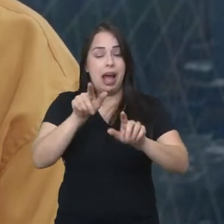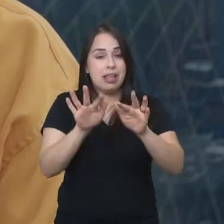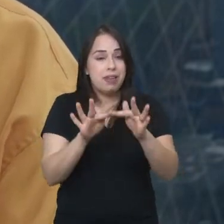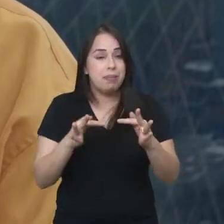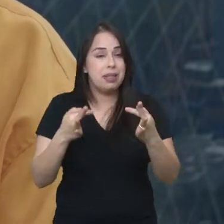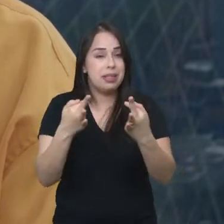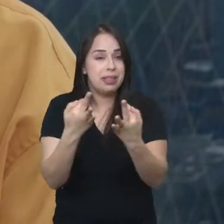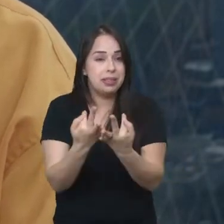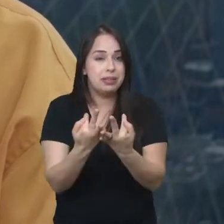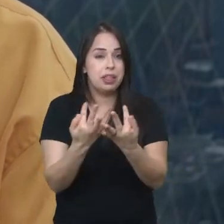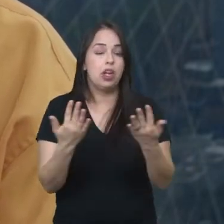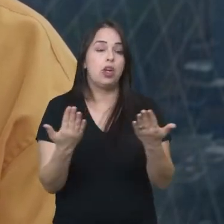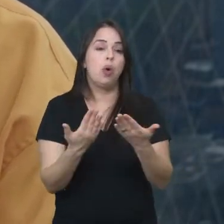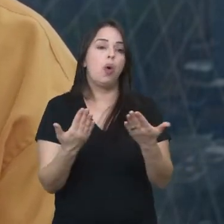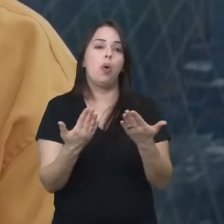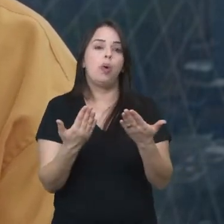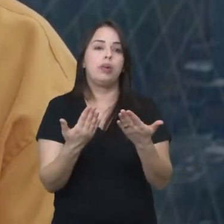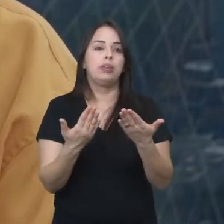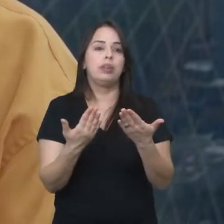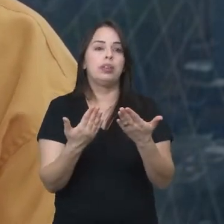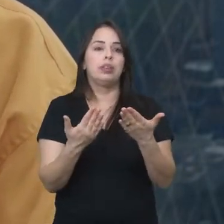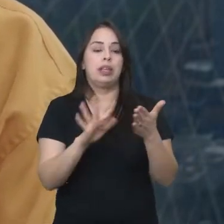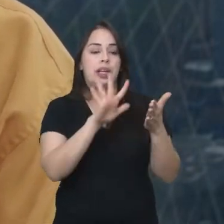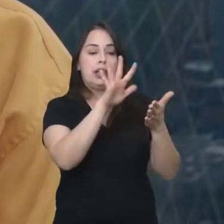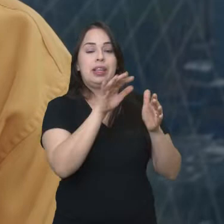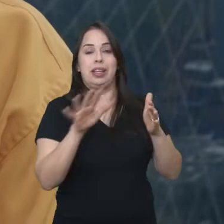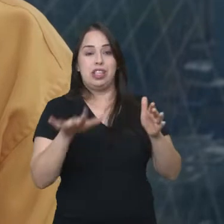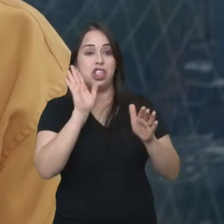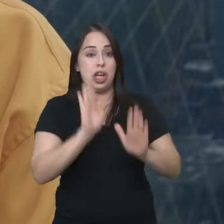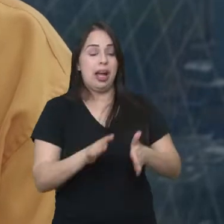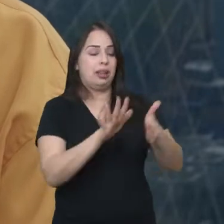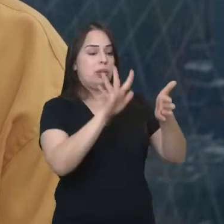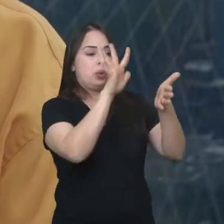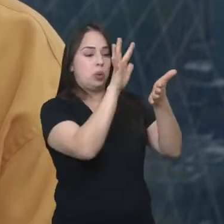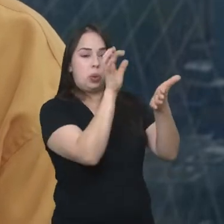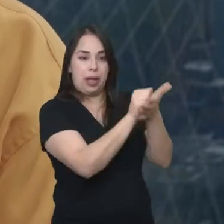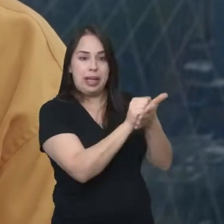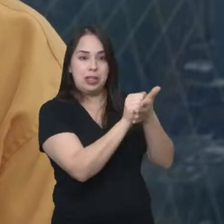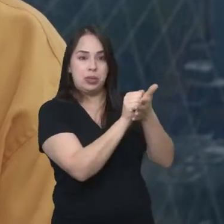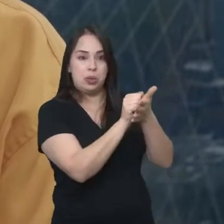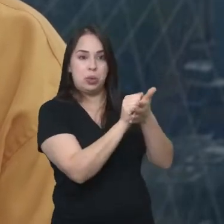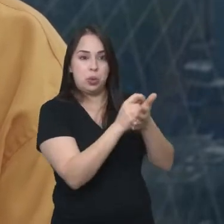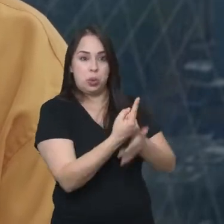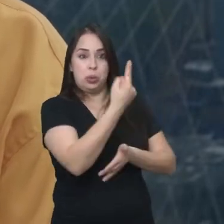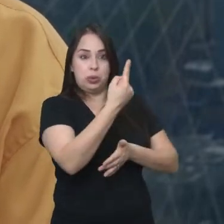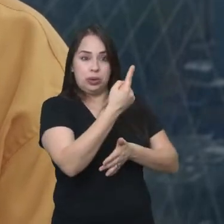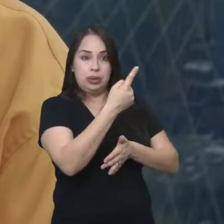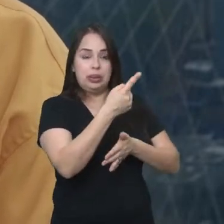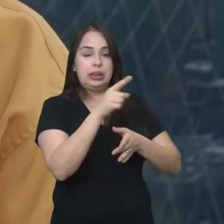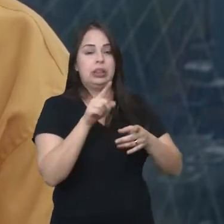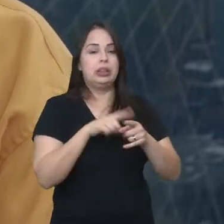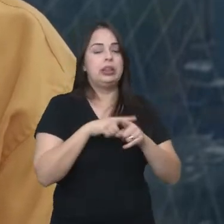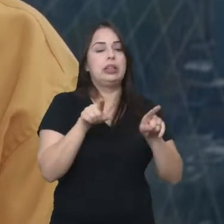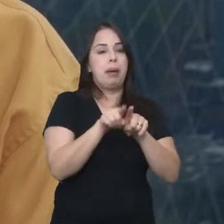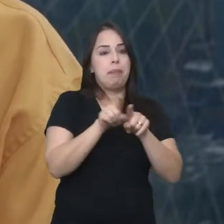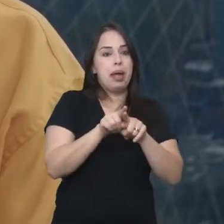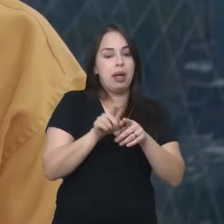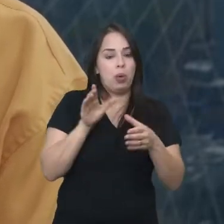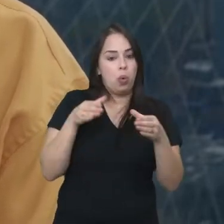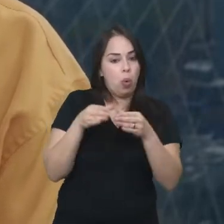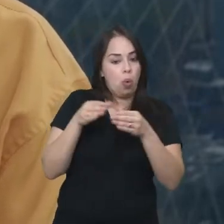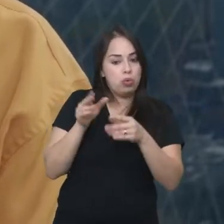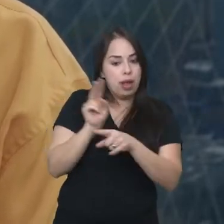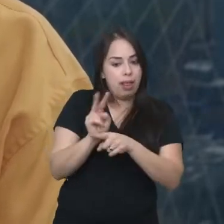famílias que estão hoje inseridas no cadastro único, elas são acompanhadas pelo serviço da assistência, né, que vai